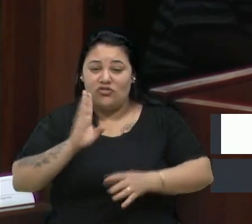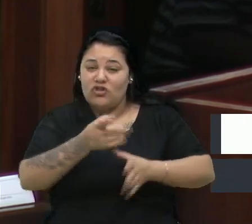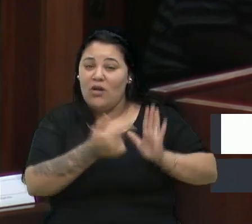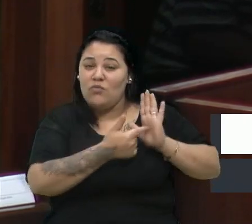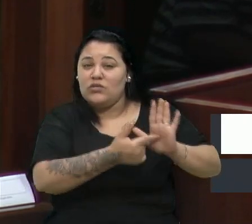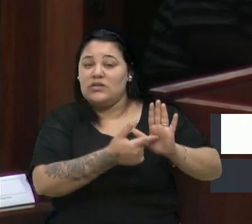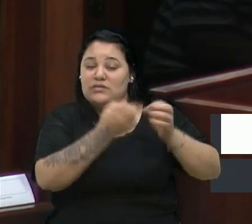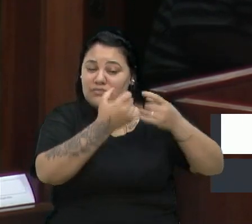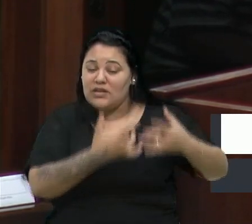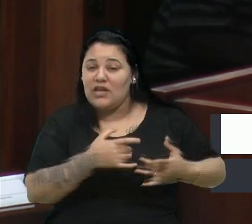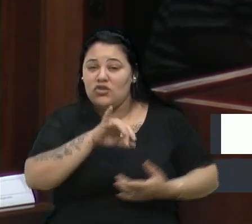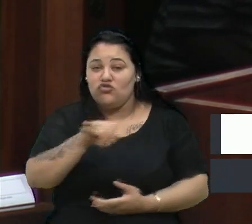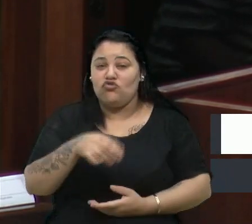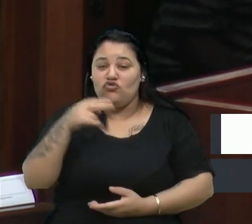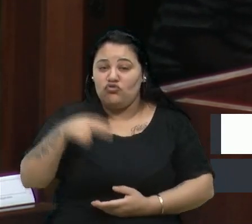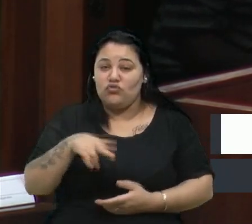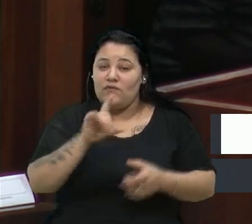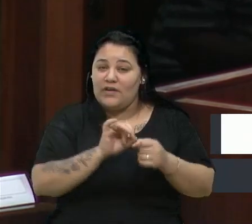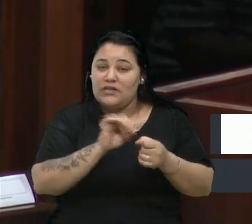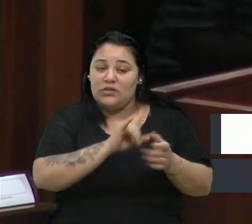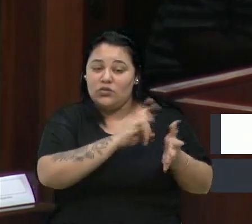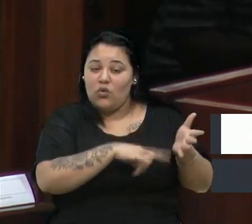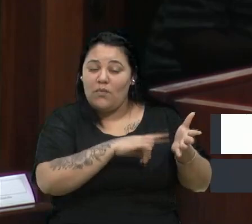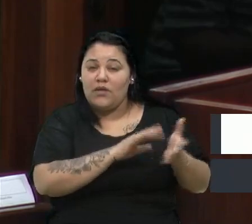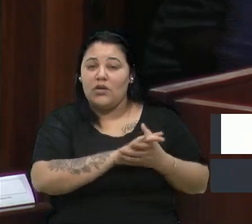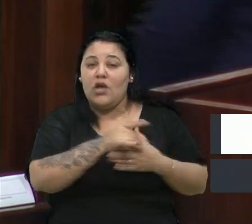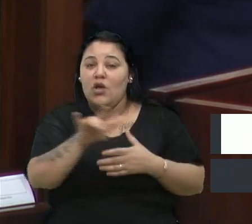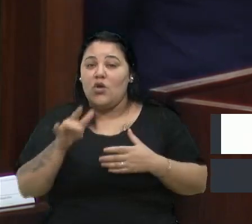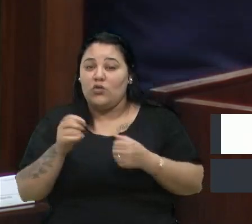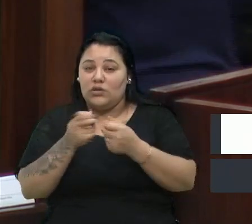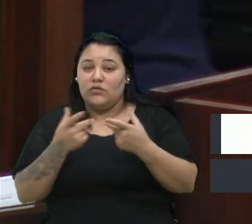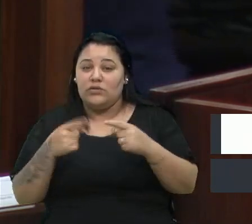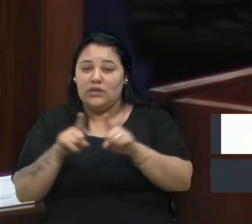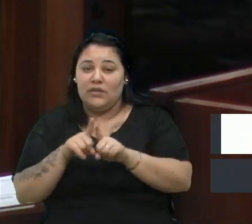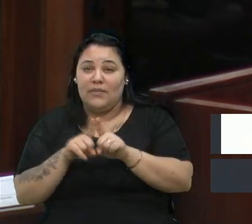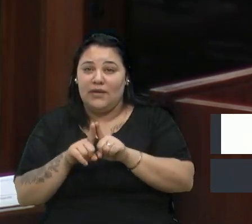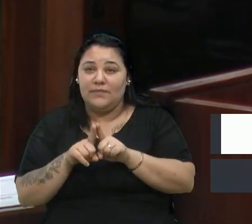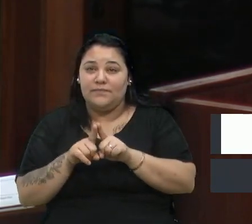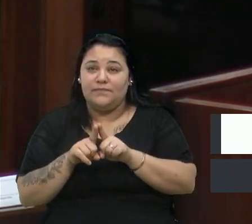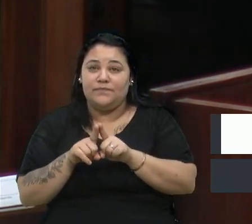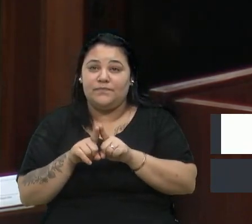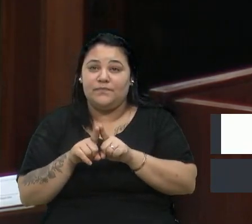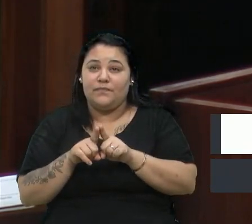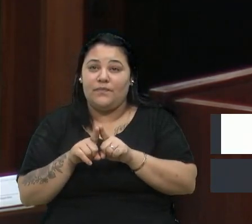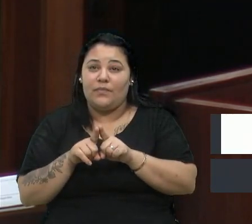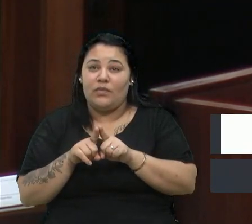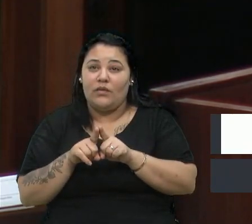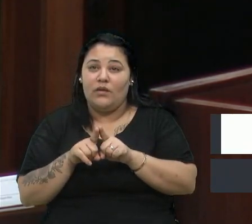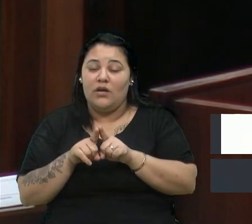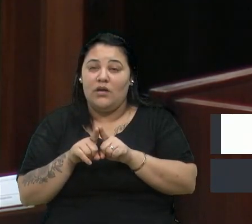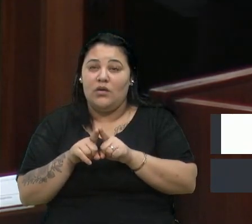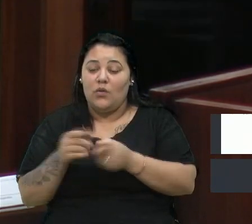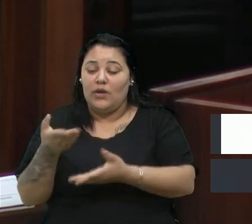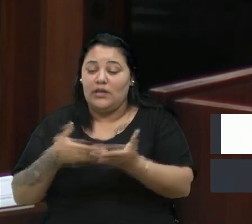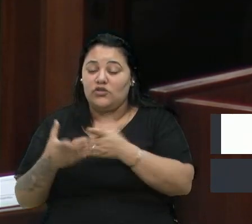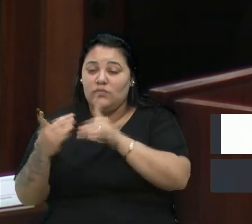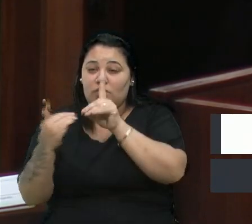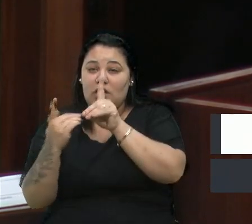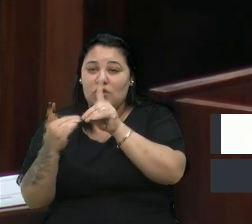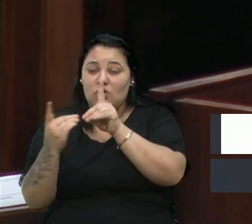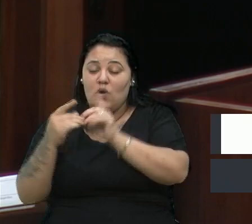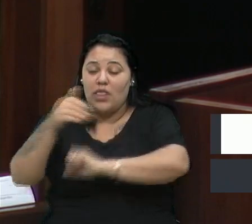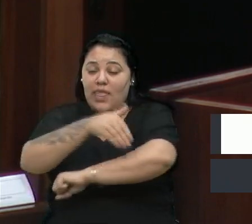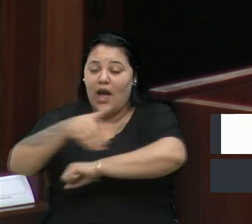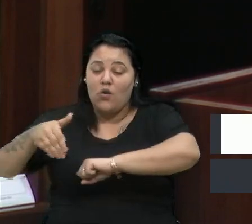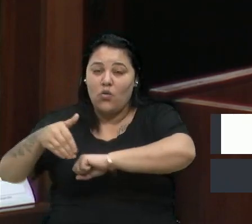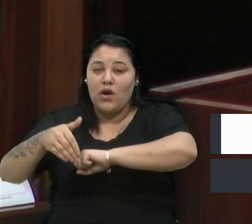junho, através desse documento. E uma outra situação, que é o consultório na rua, vereador Rafael. O consultório